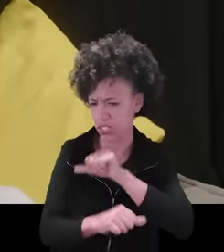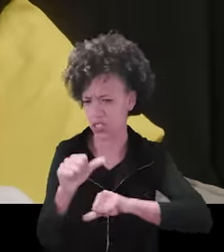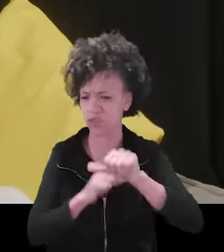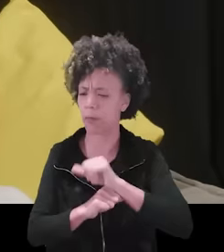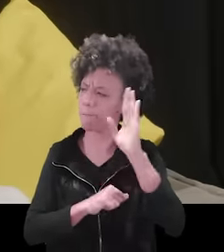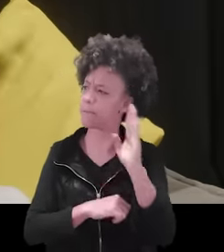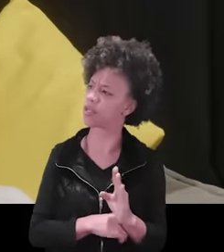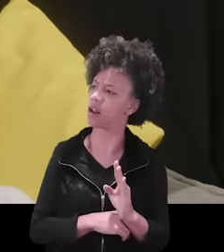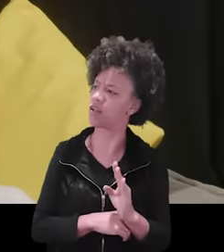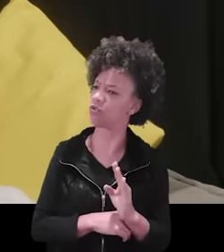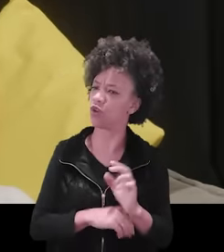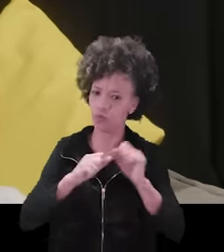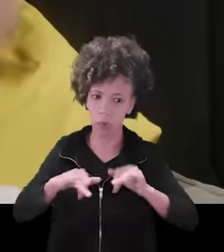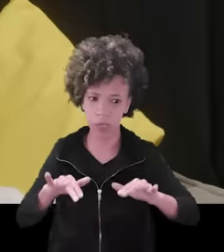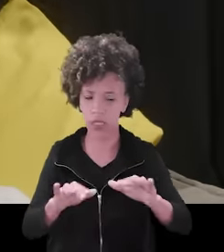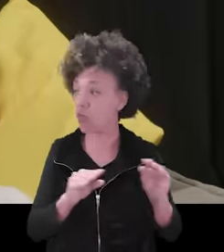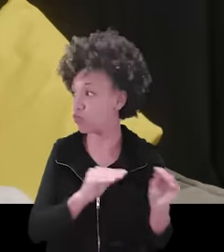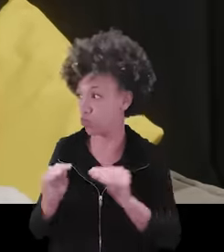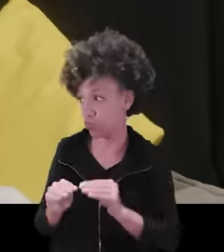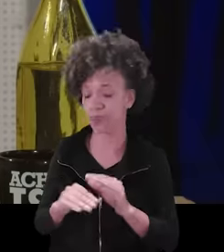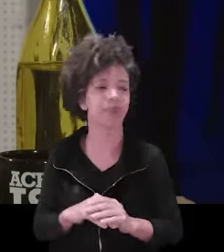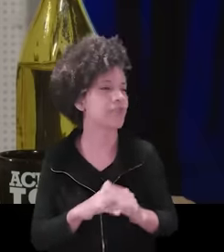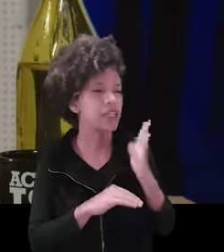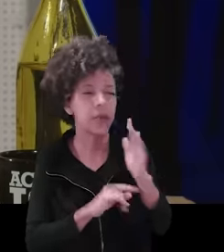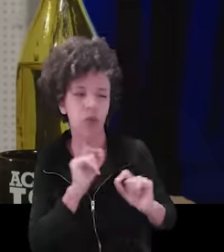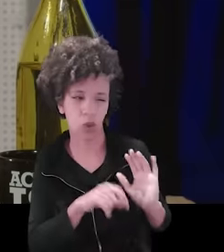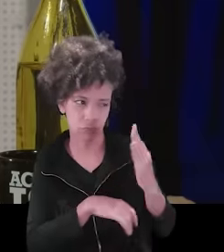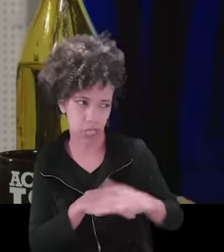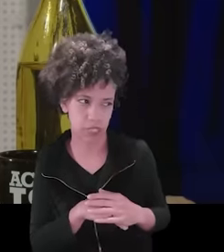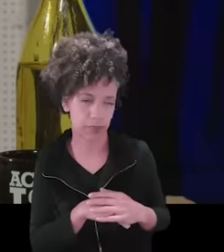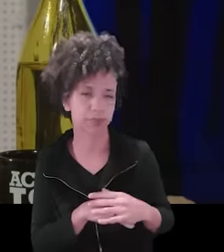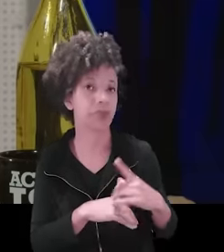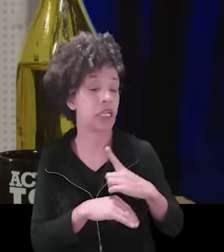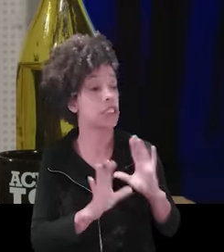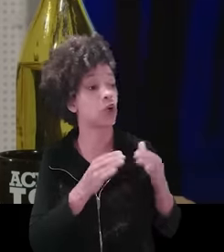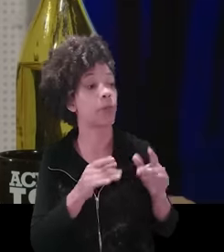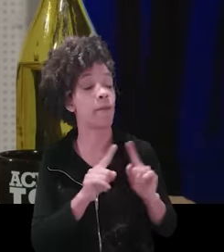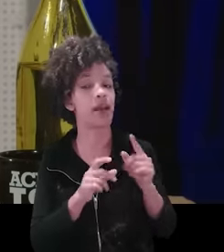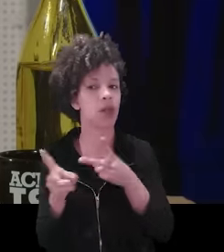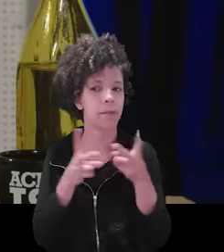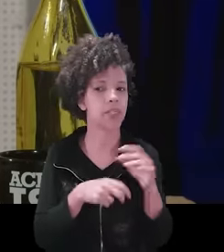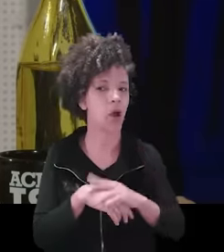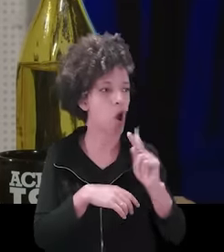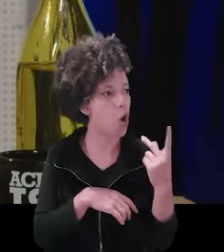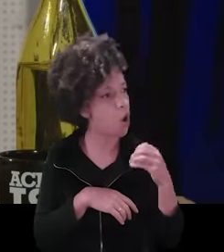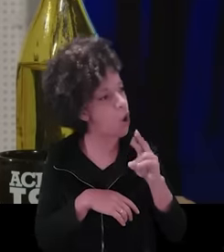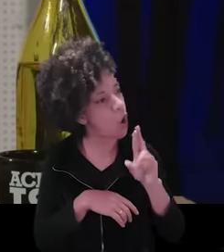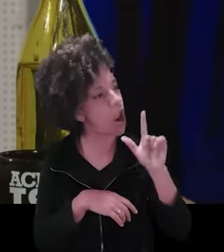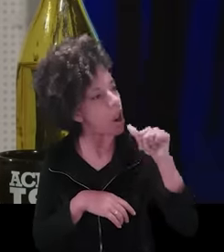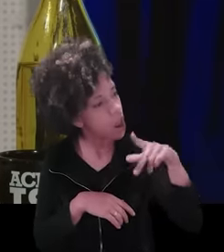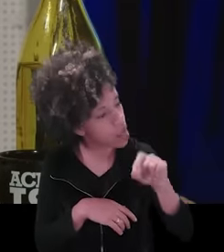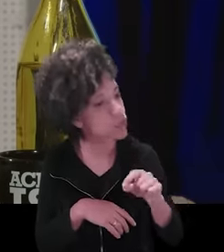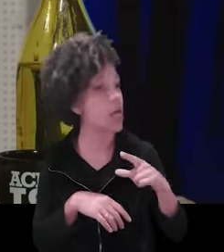difícil você transformar brasileiros e uma nação fora daqui sabe o que acontece muito lá assim tem o meu grupo mas eu vejo que Orlando